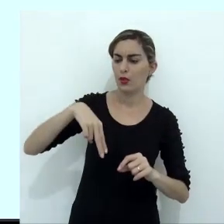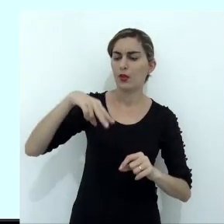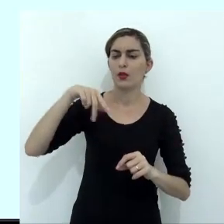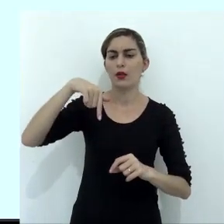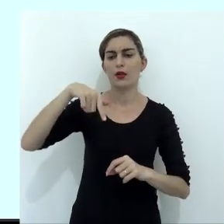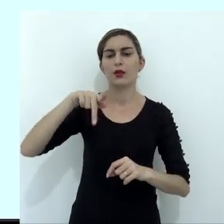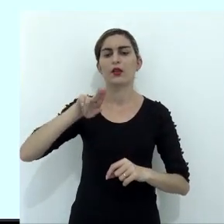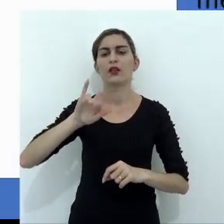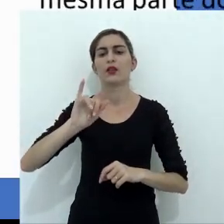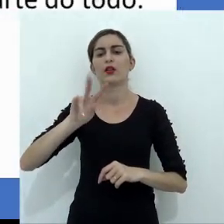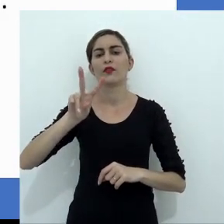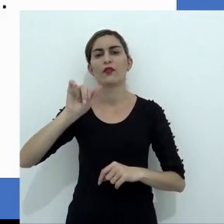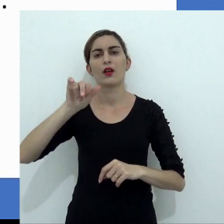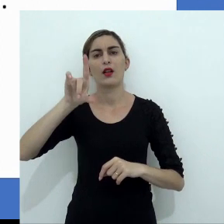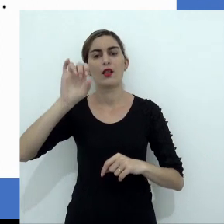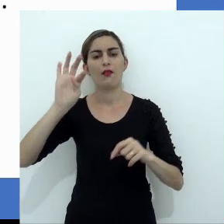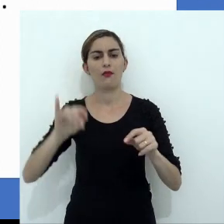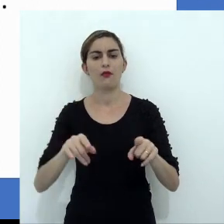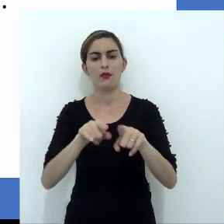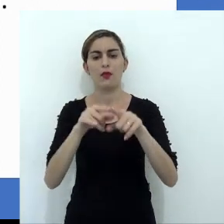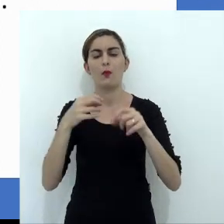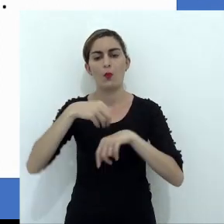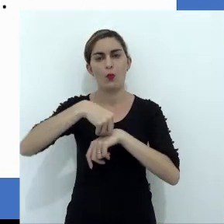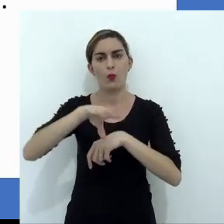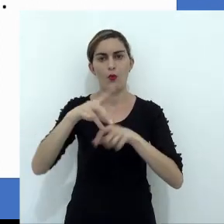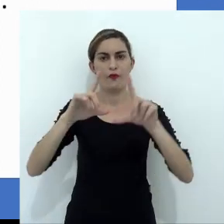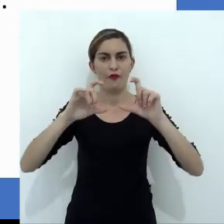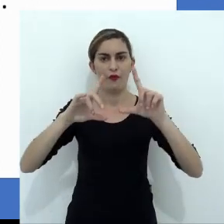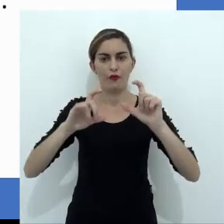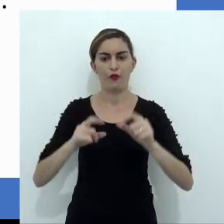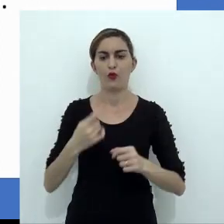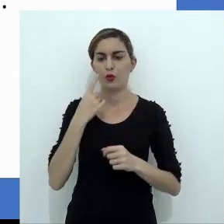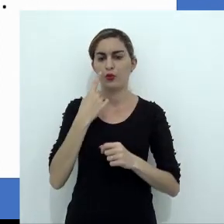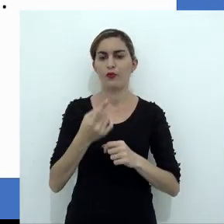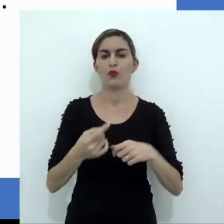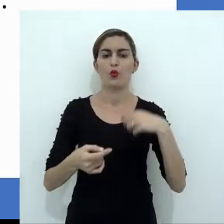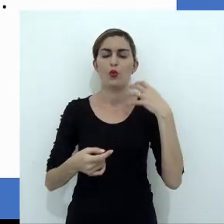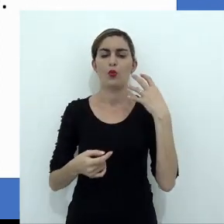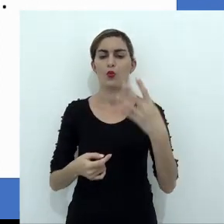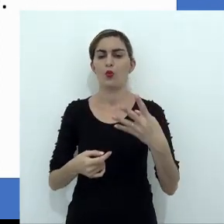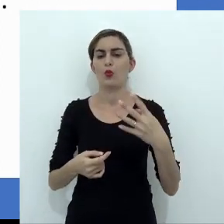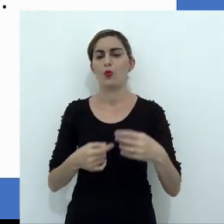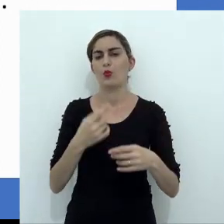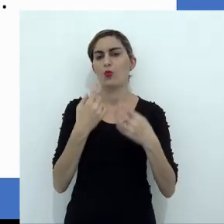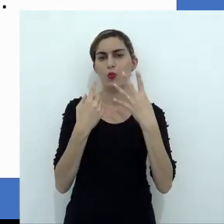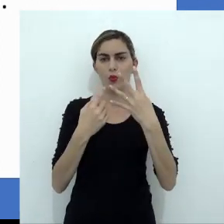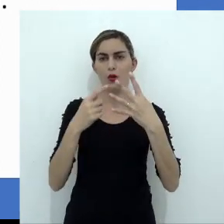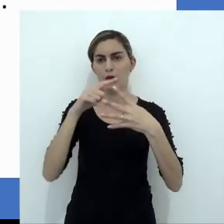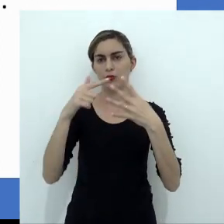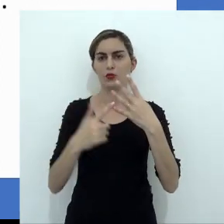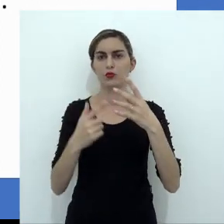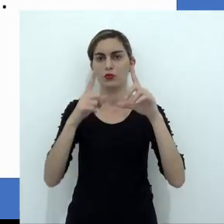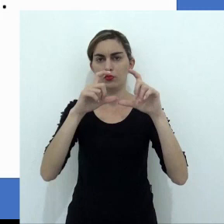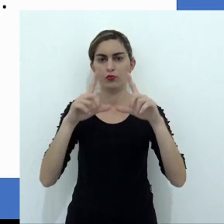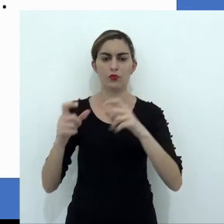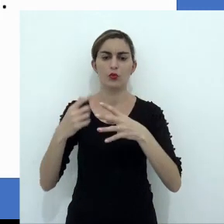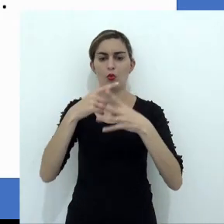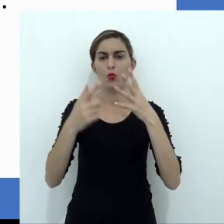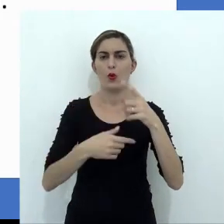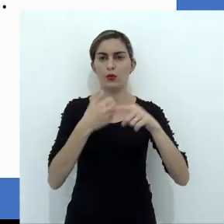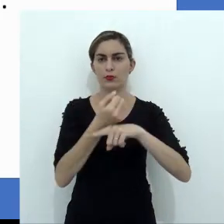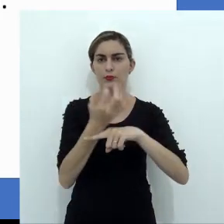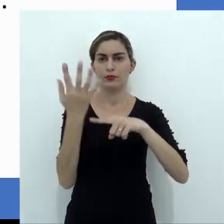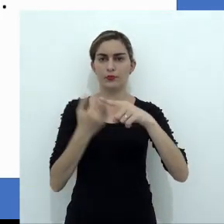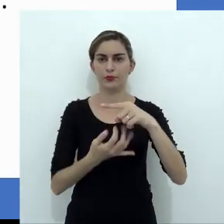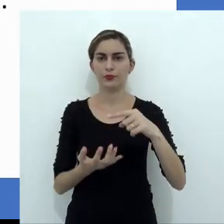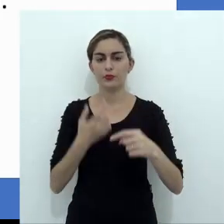frações equivalentes? Bom, então vamos lá. Eu trouxe aqui uma figurinha ó, com 4 imagens e 4 frações. Mas antes